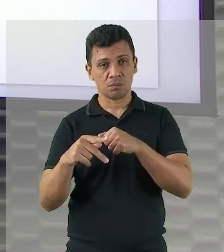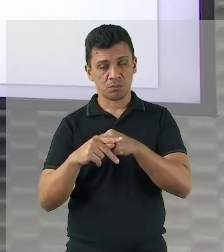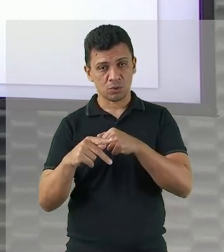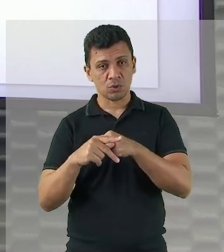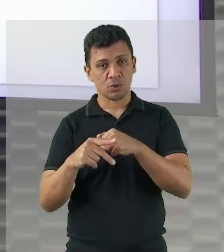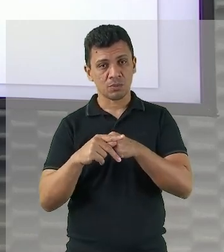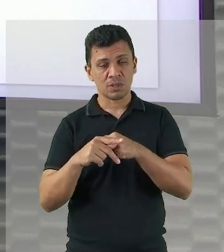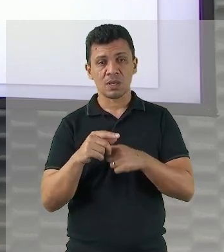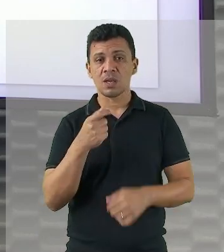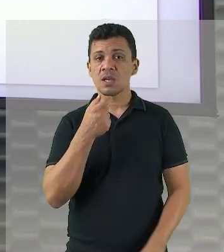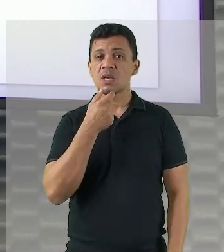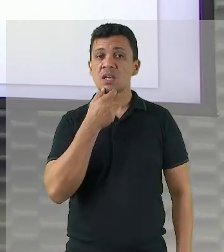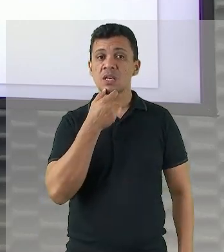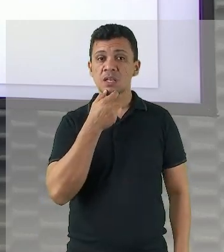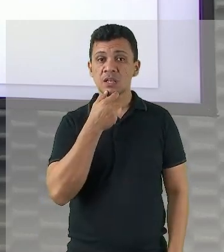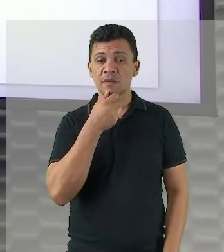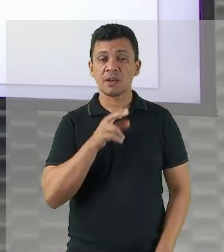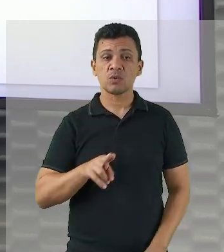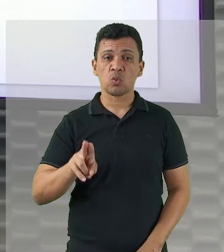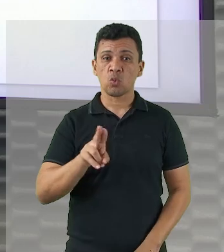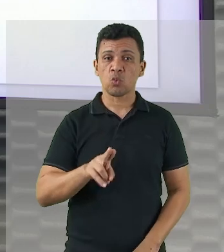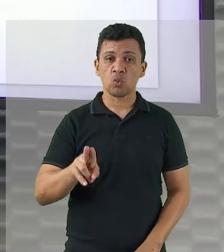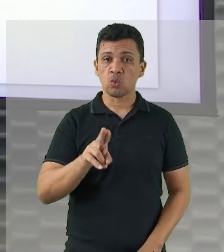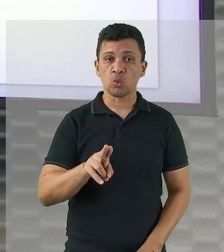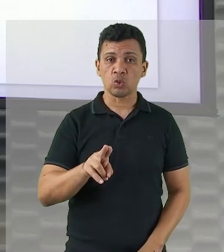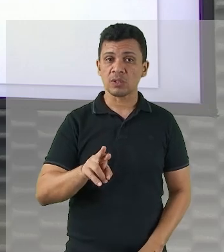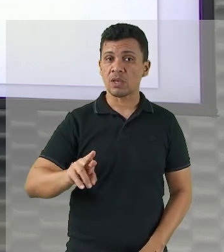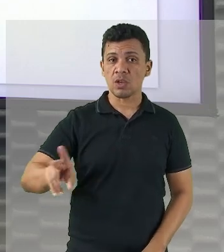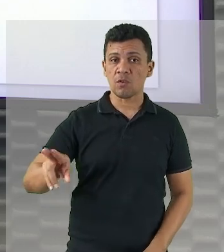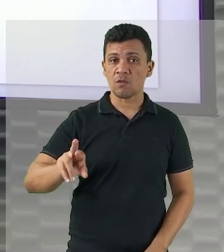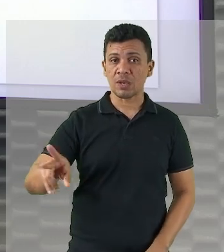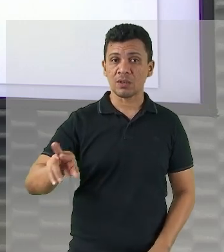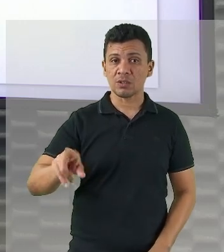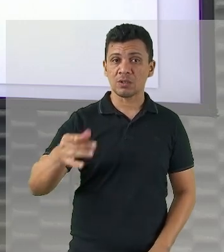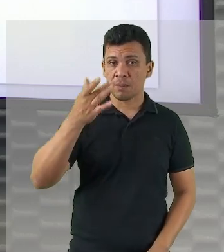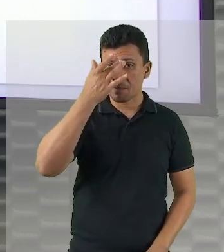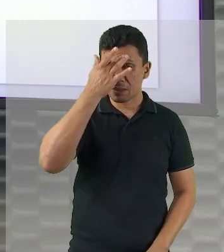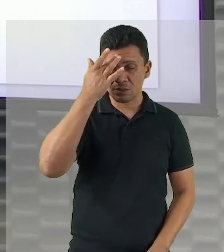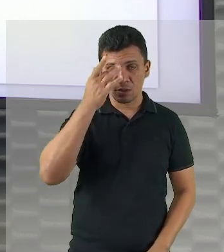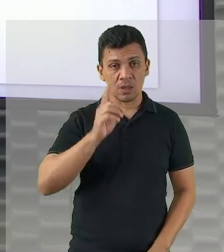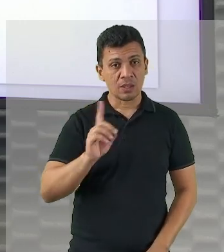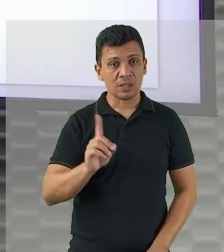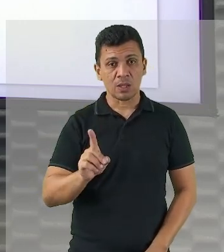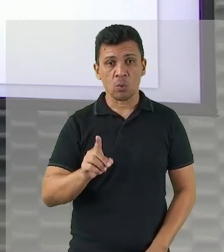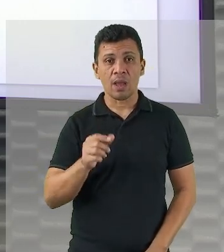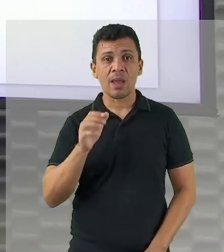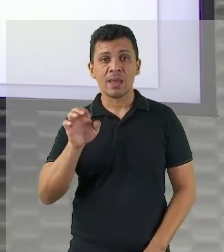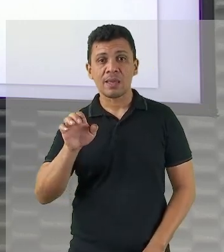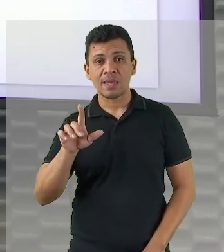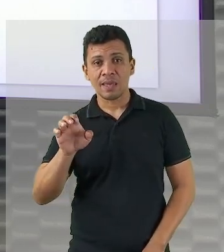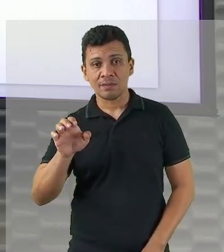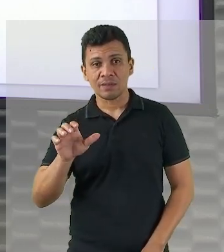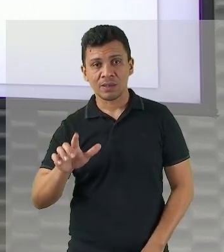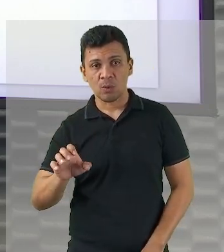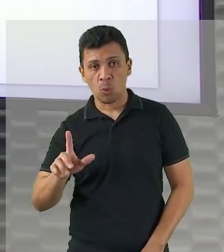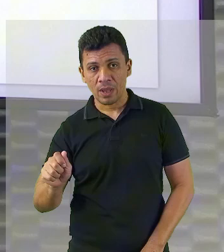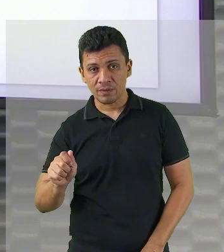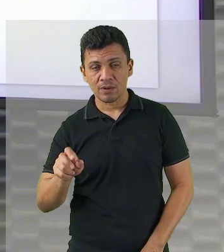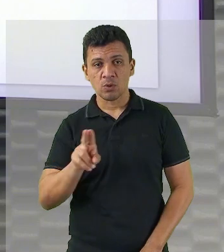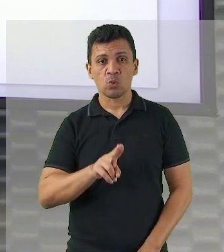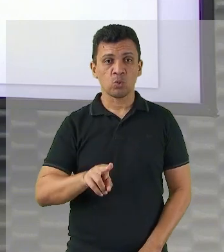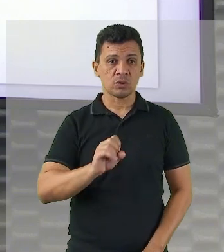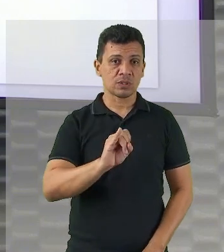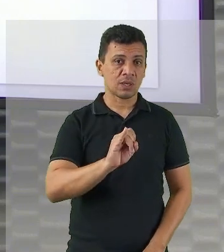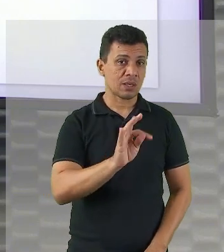o pronome que você usa para aquilo que não é pessoa, não é ele ou ela para pessoa, aí você usa o